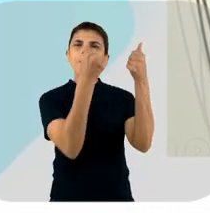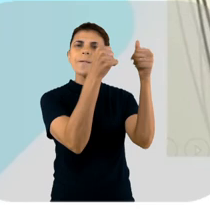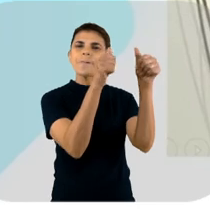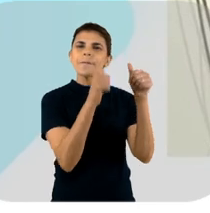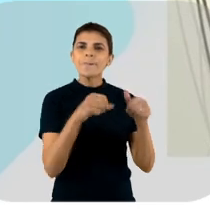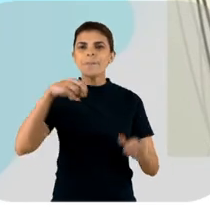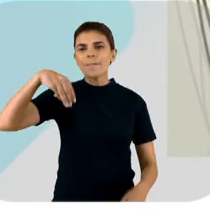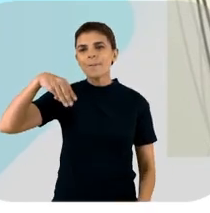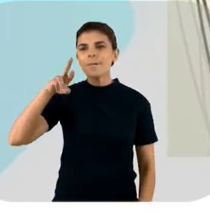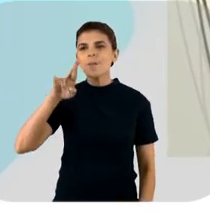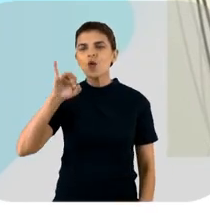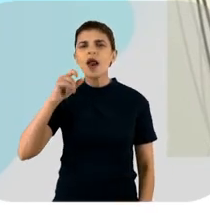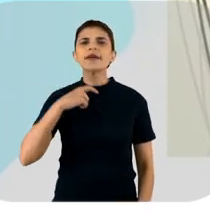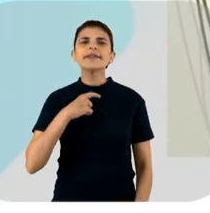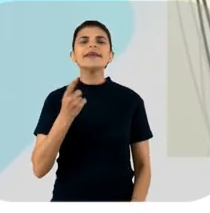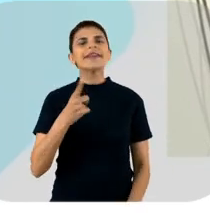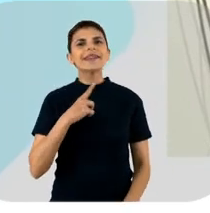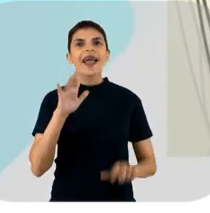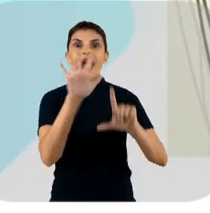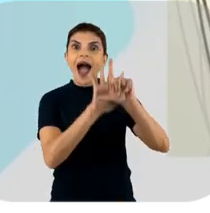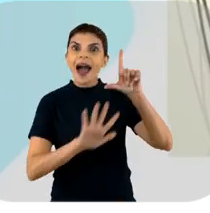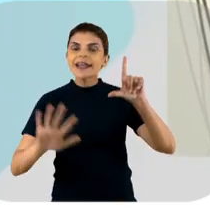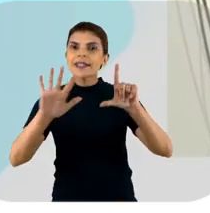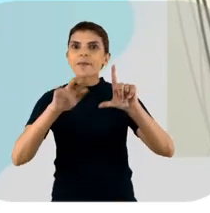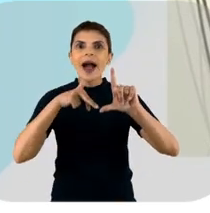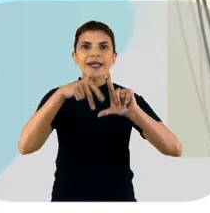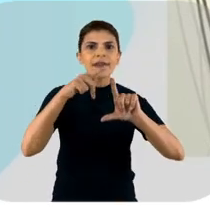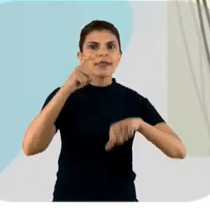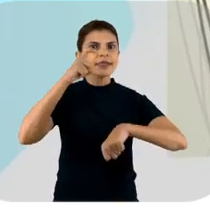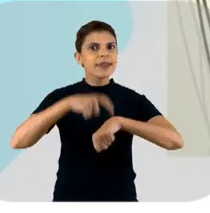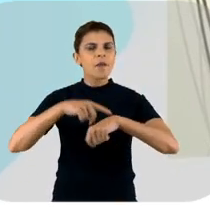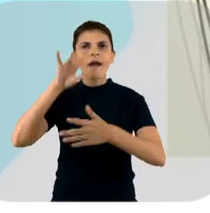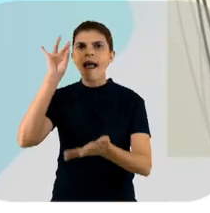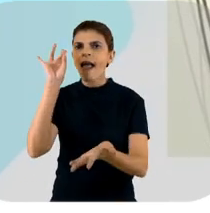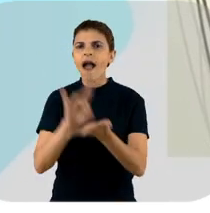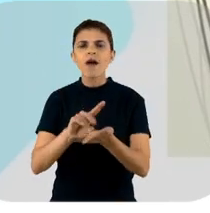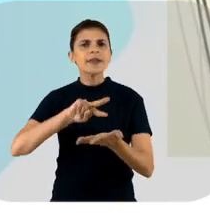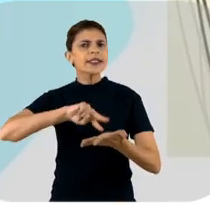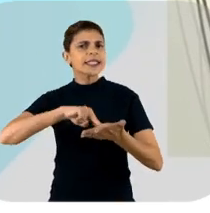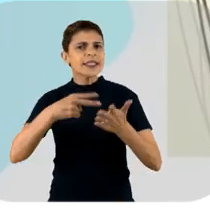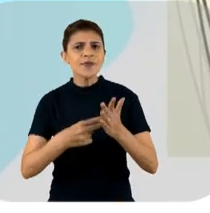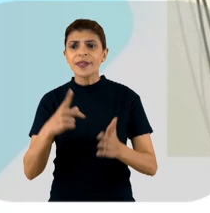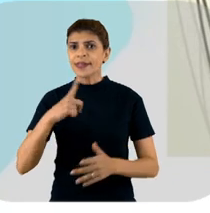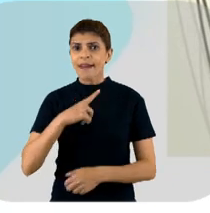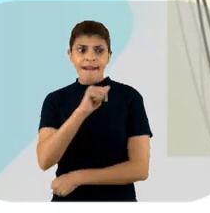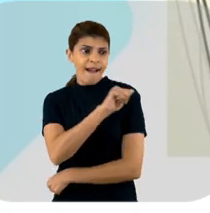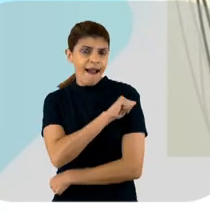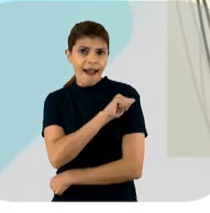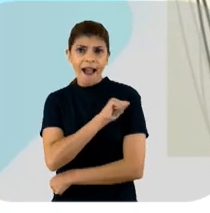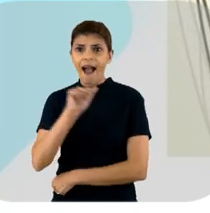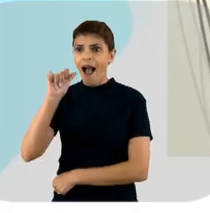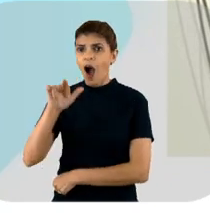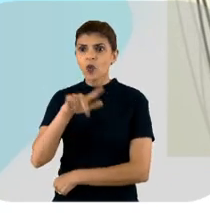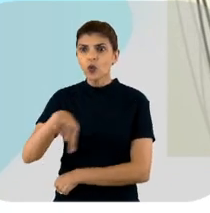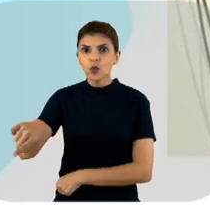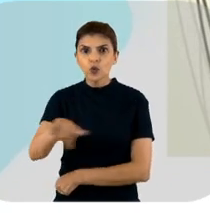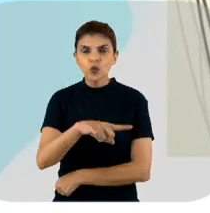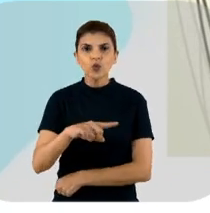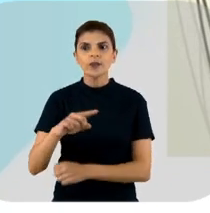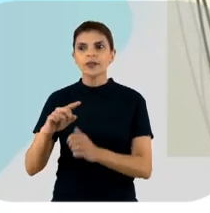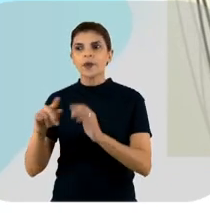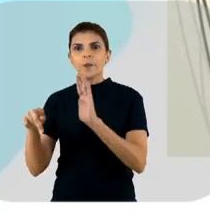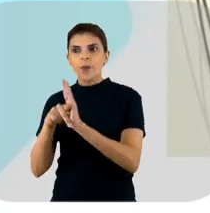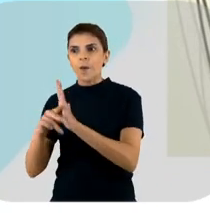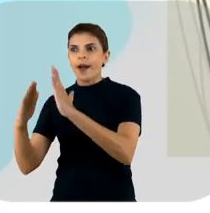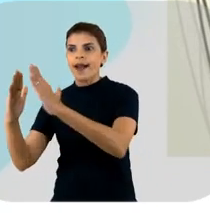murais que eles são muito animados, dá para fazer muita coisa em tempo real. Em tempo real significa, você tem os alunos, cada